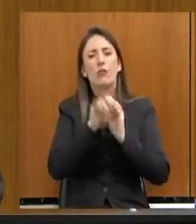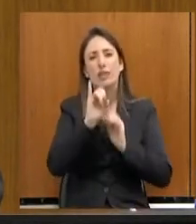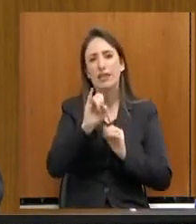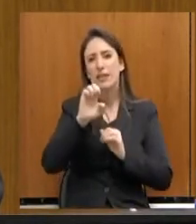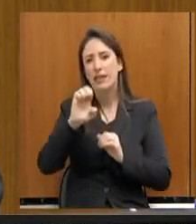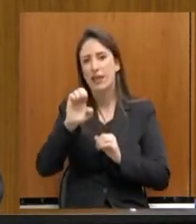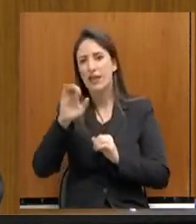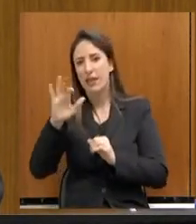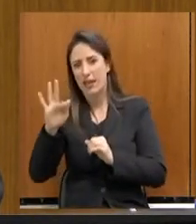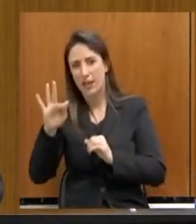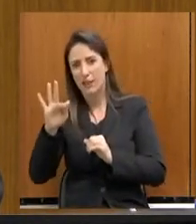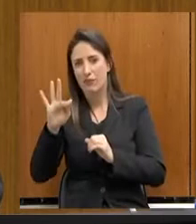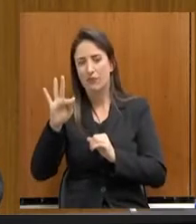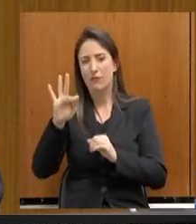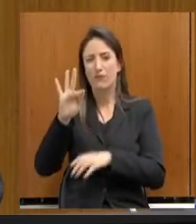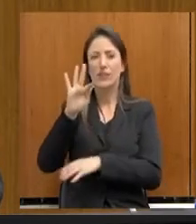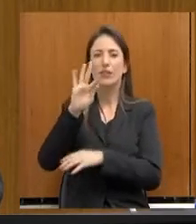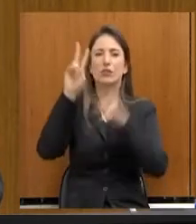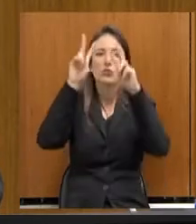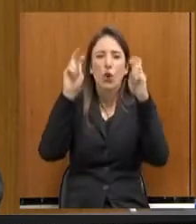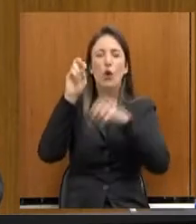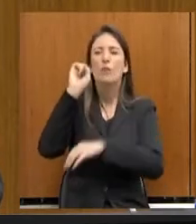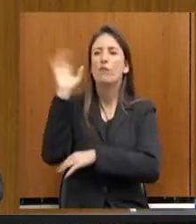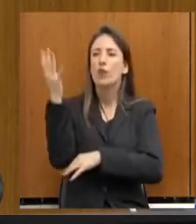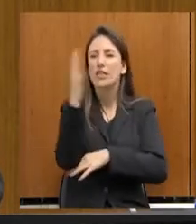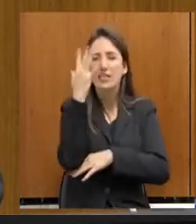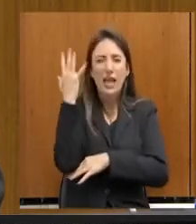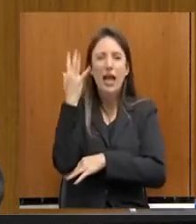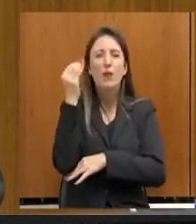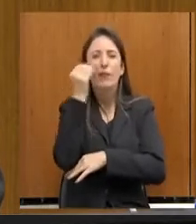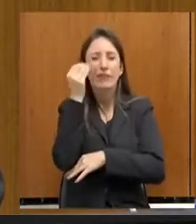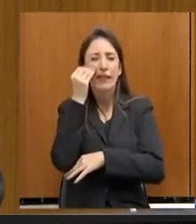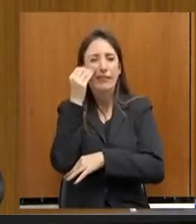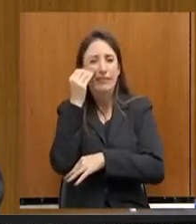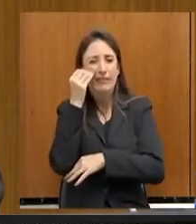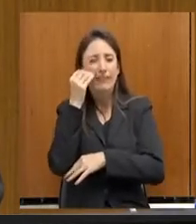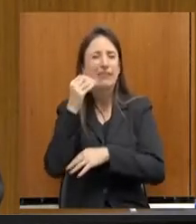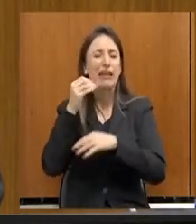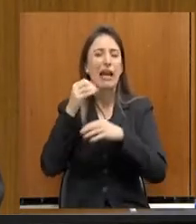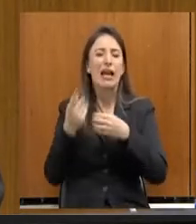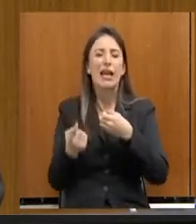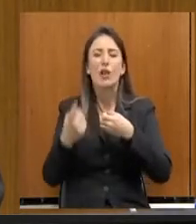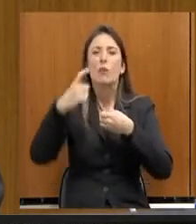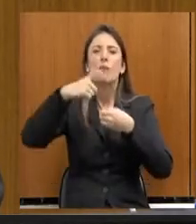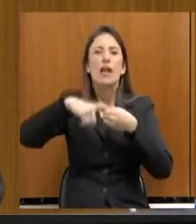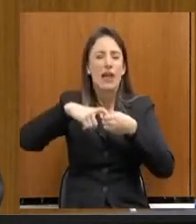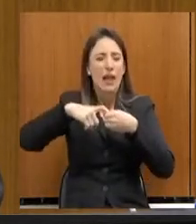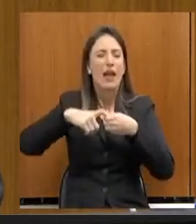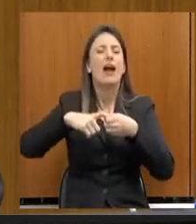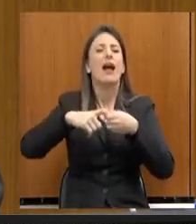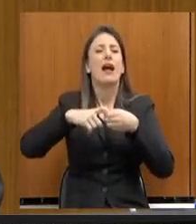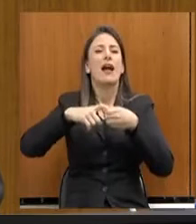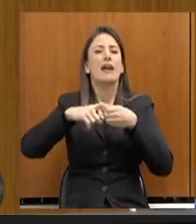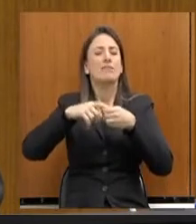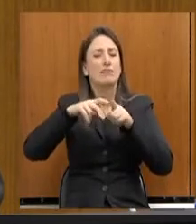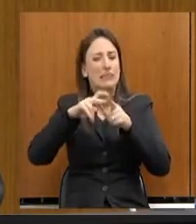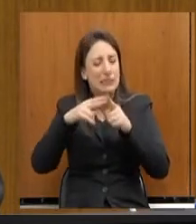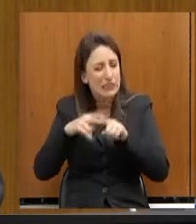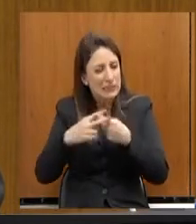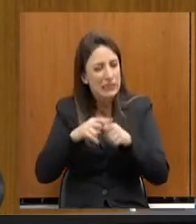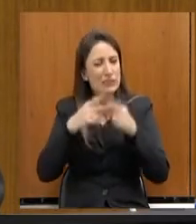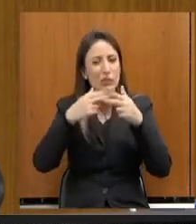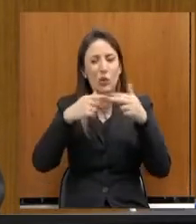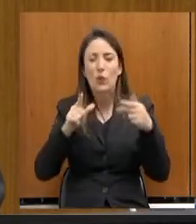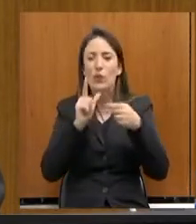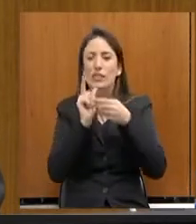quanto em área e Recuperação de nascentes quanto foi recuperado em relação às nascentes